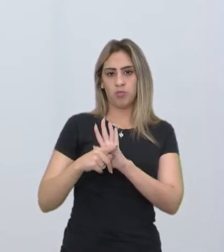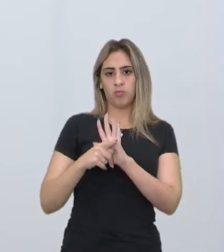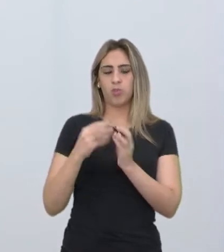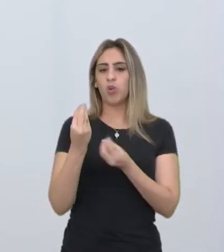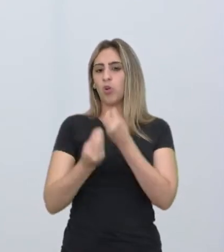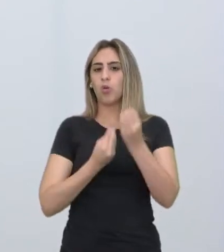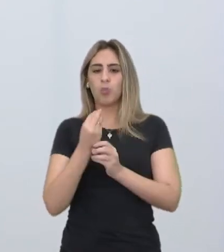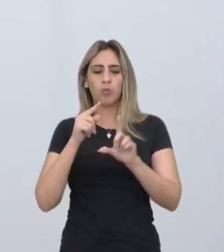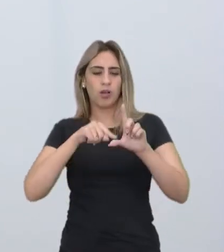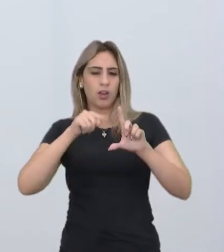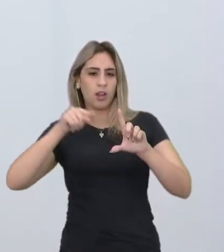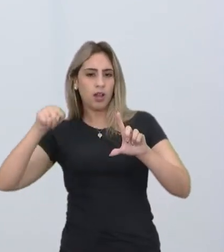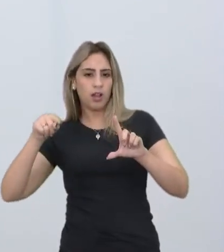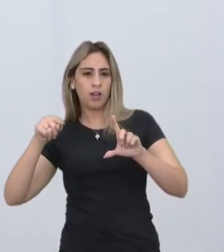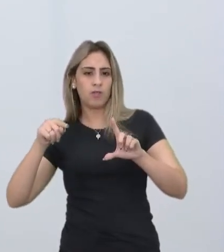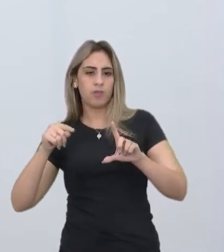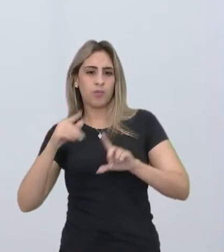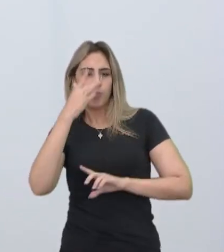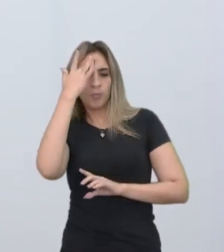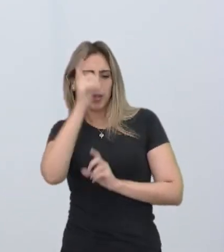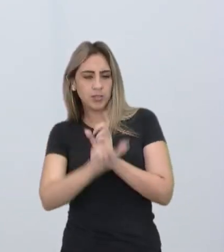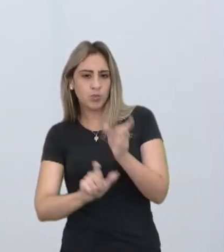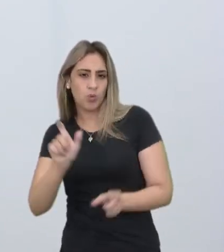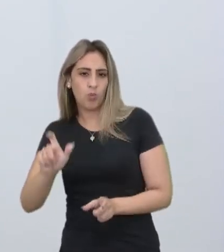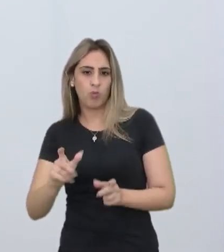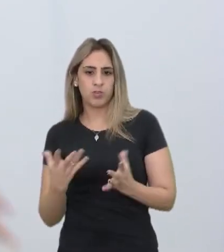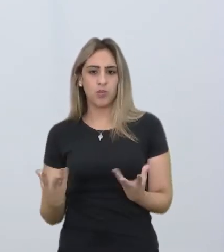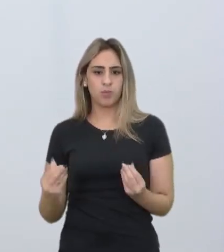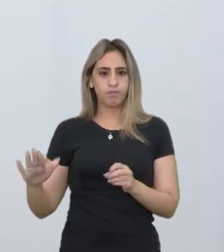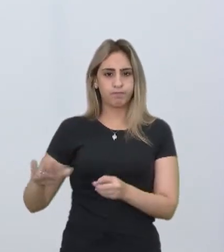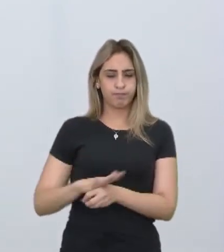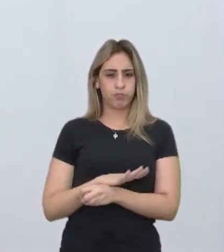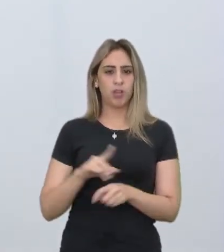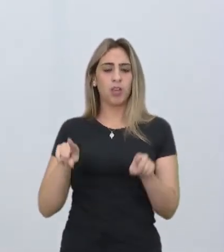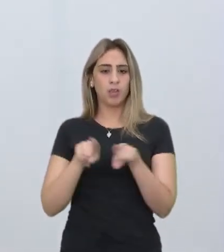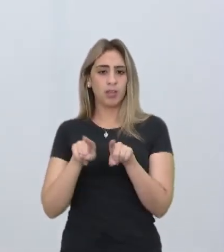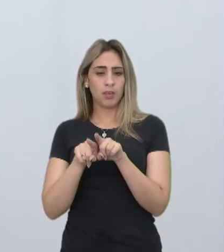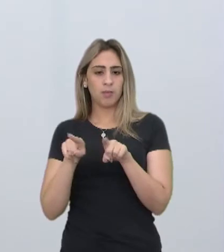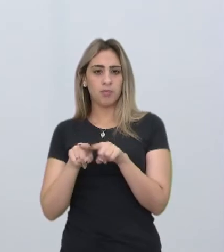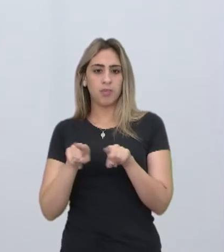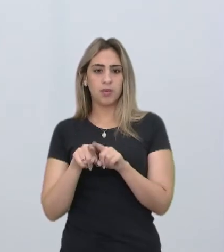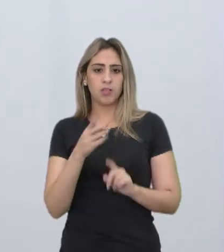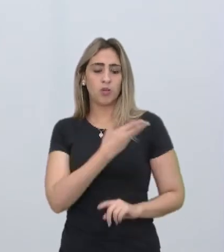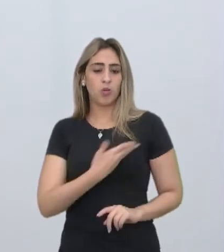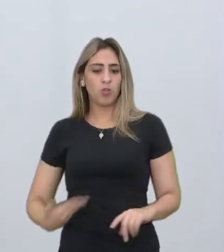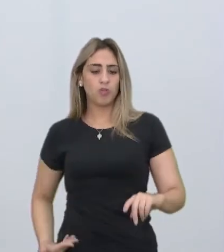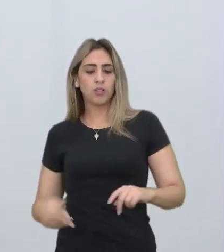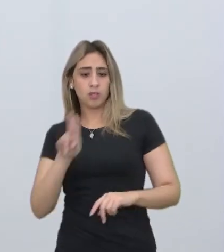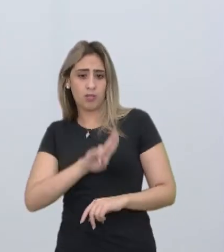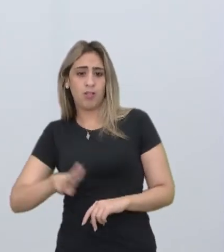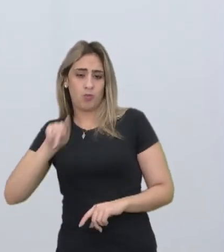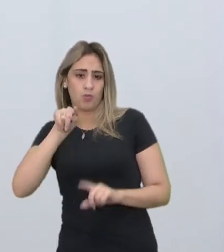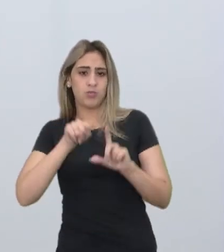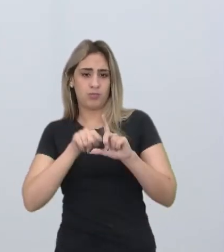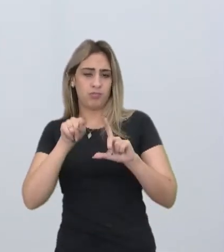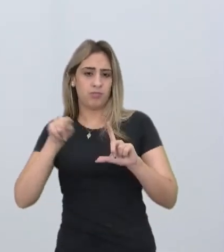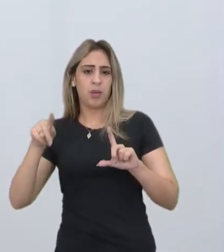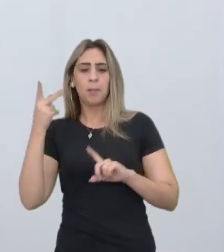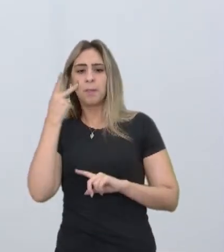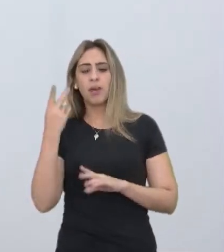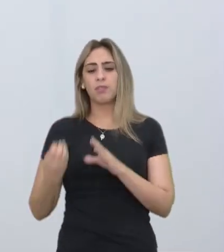na questão de população e tal, e até mesmo governos se utilizando disso, né,